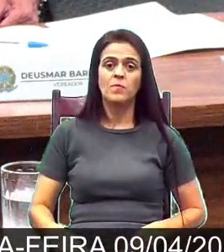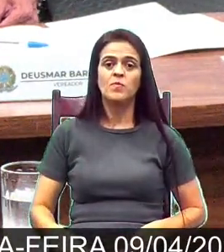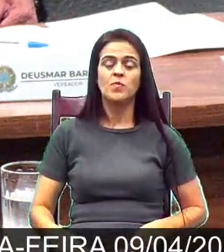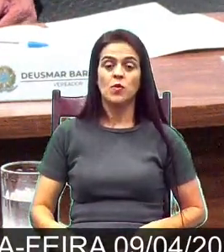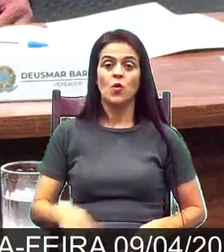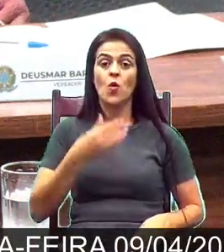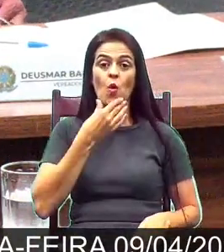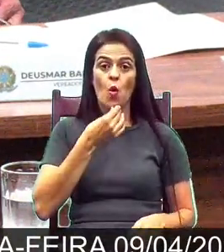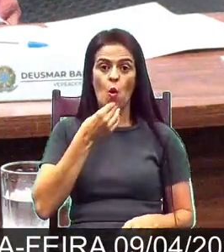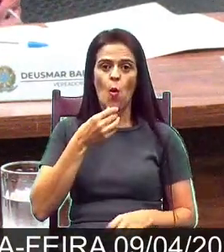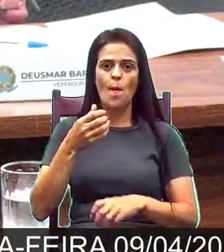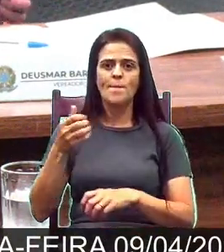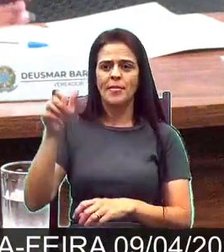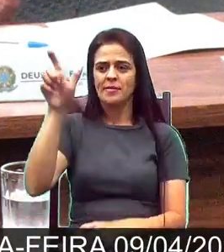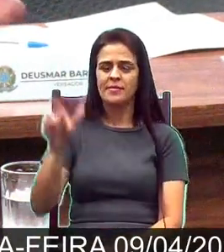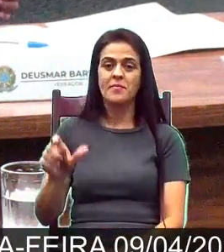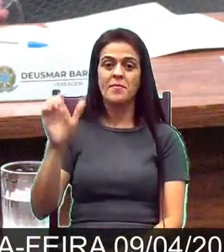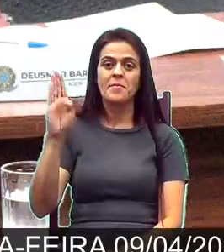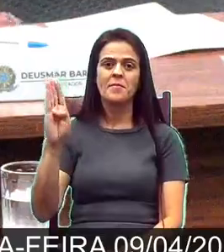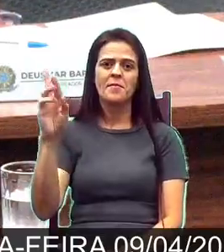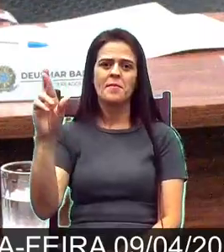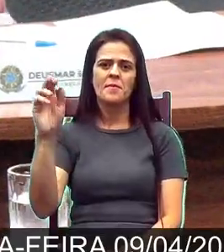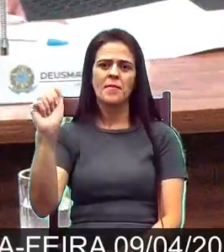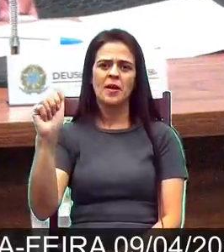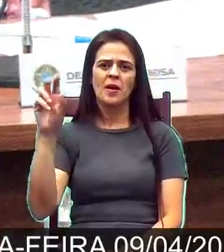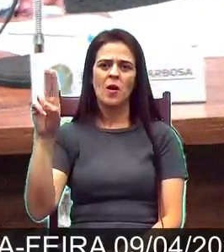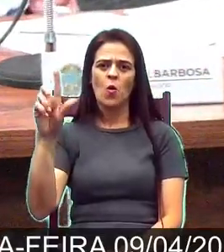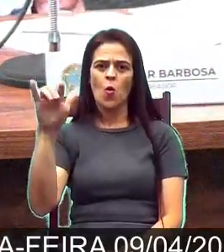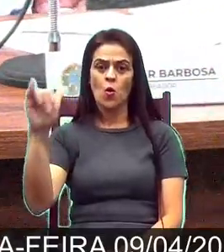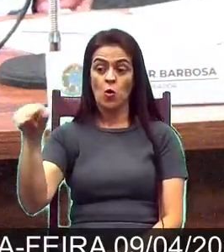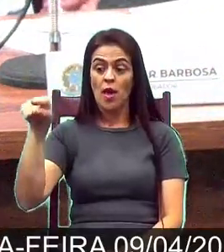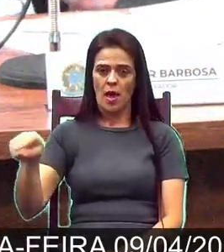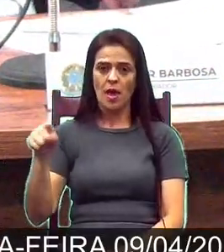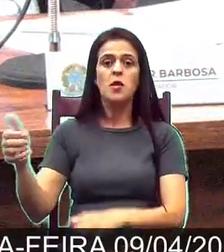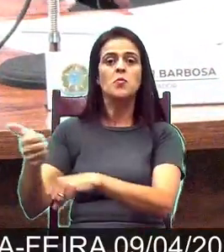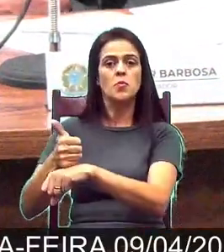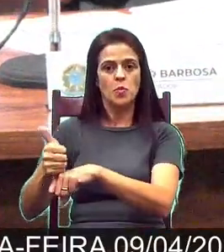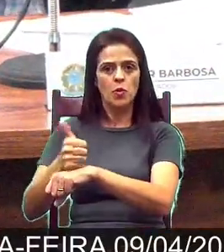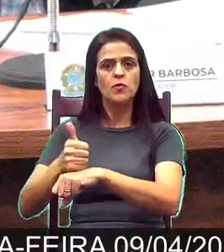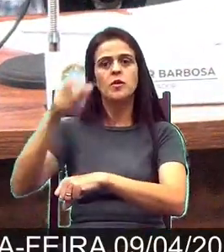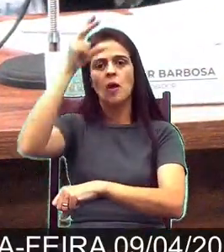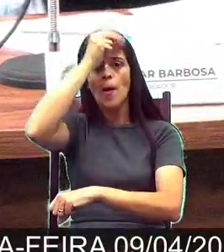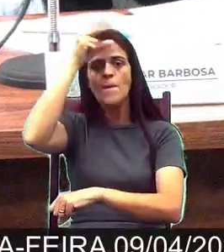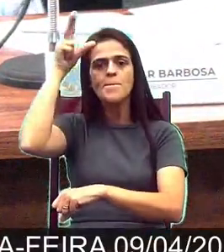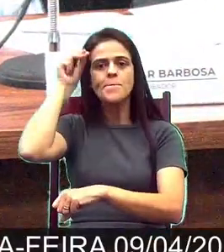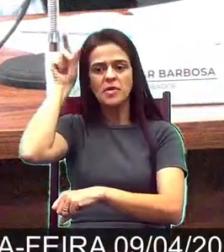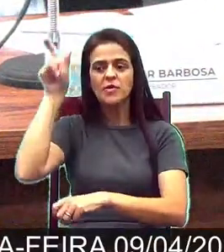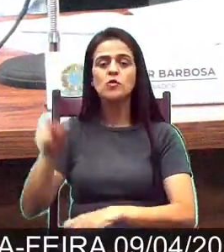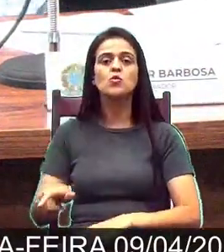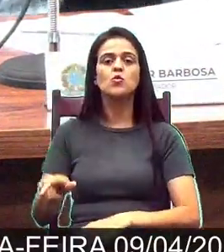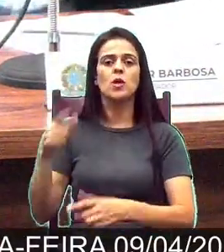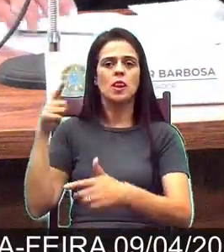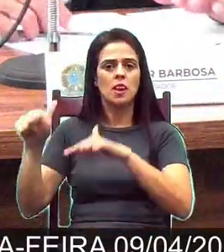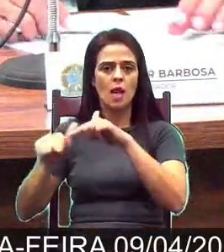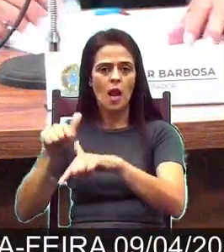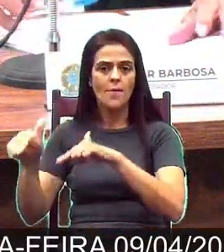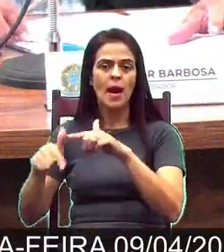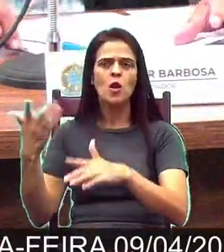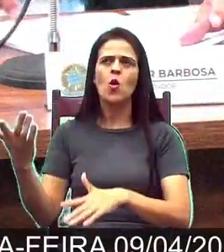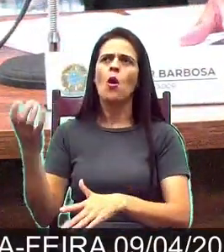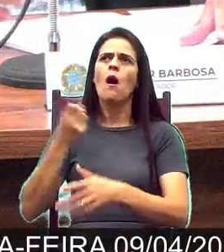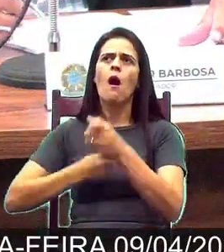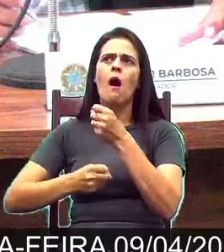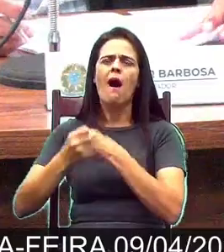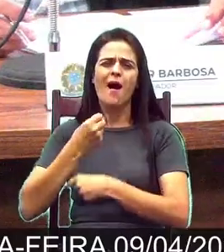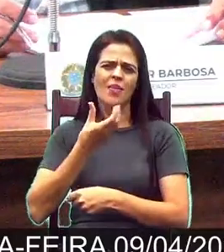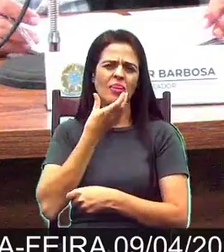um funcionário da prefeitura por vários anos, né? Funcionário comissionado da prefeitura, filho do nosso amigo Almir, e que veio a falecer no final do